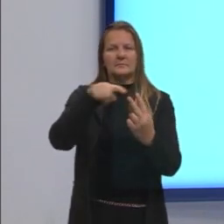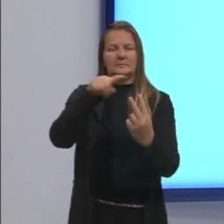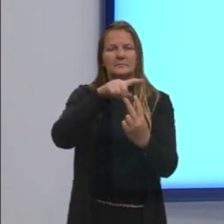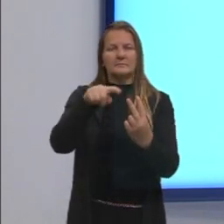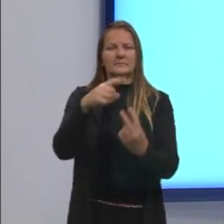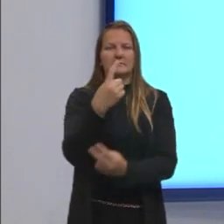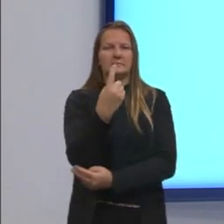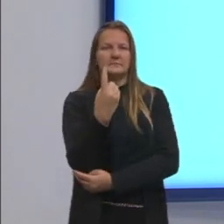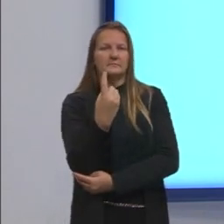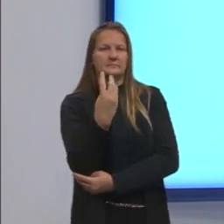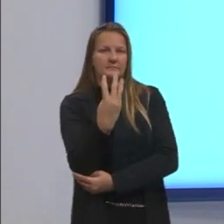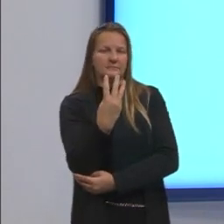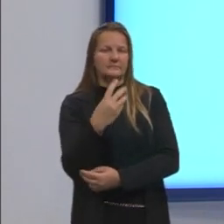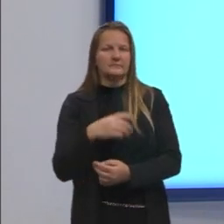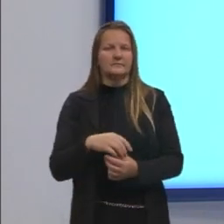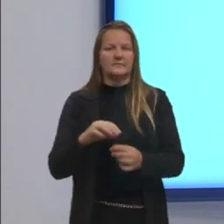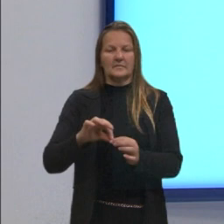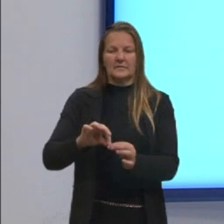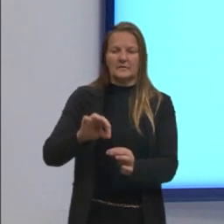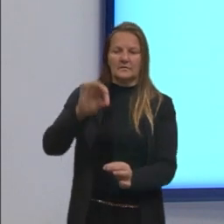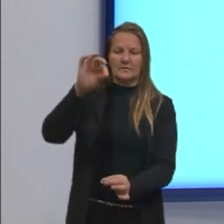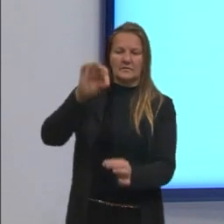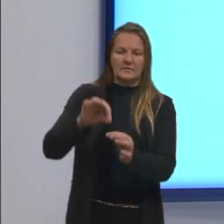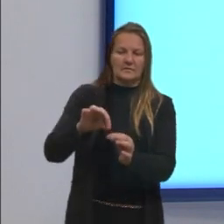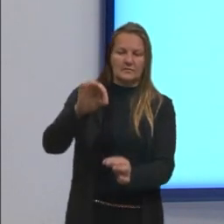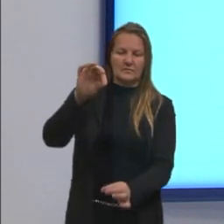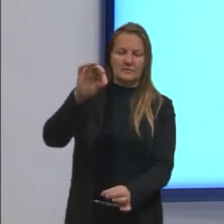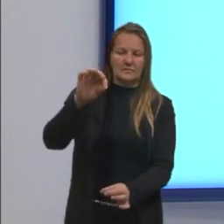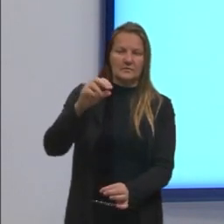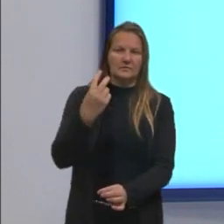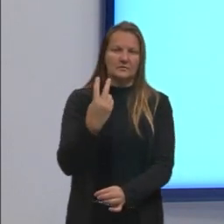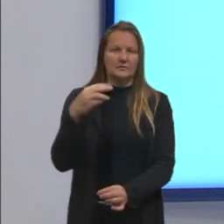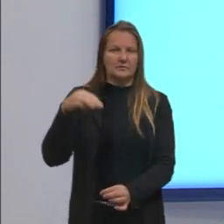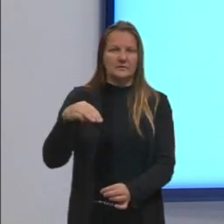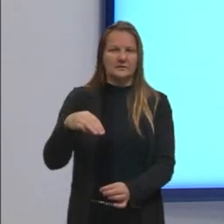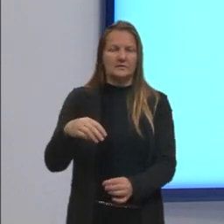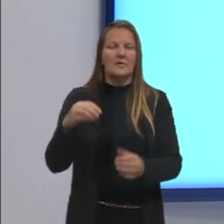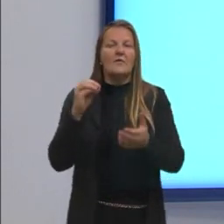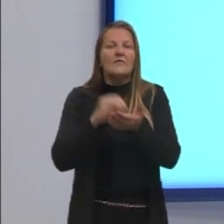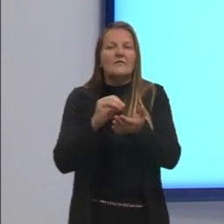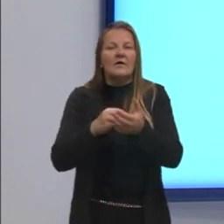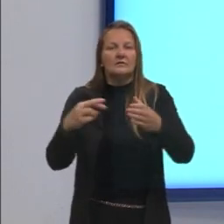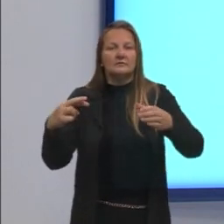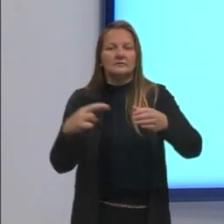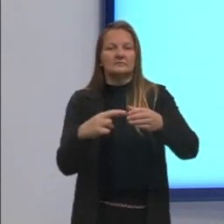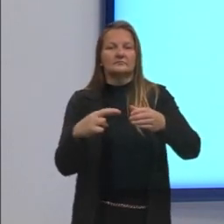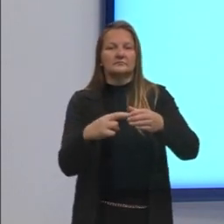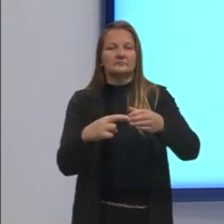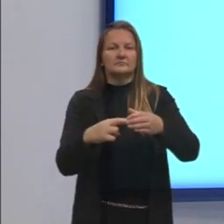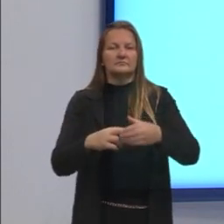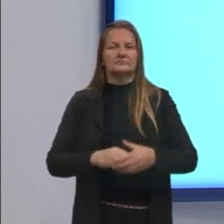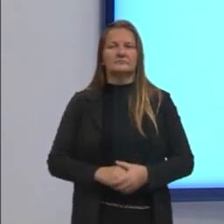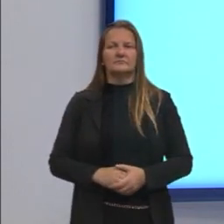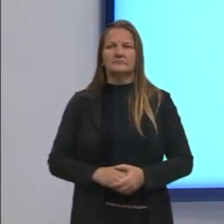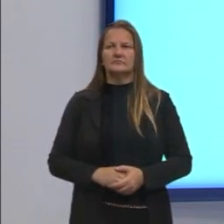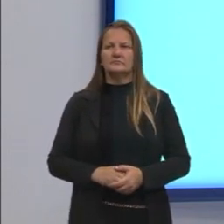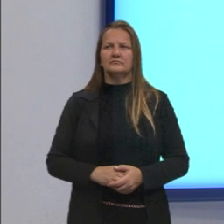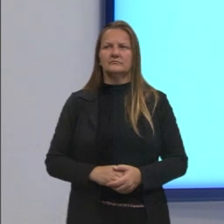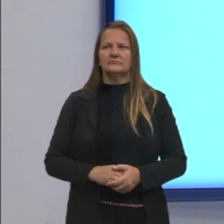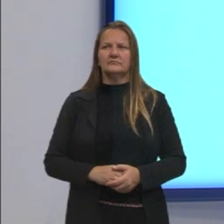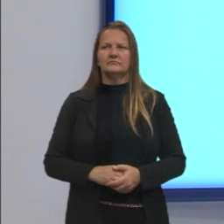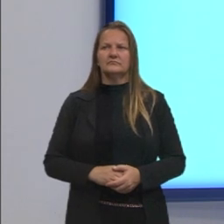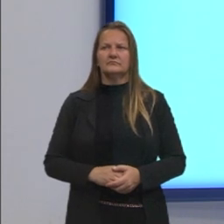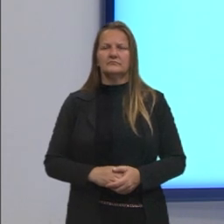utilizamos o três a altura de 2 metros falta somente o raio Então vamos descobrir a medida do raio nós